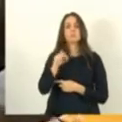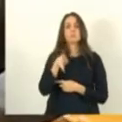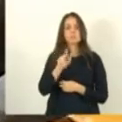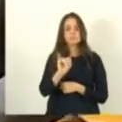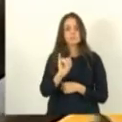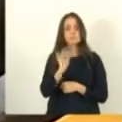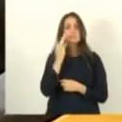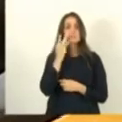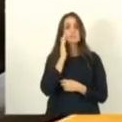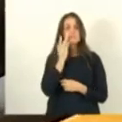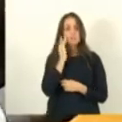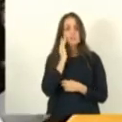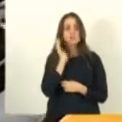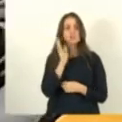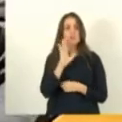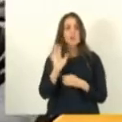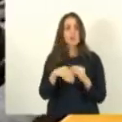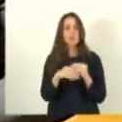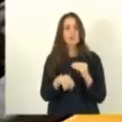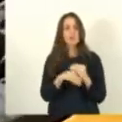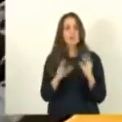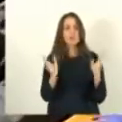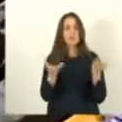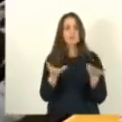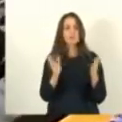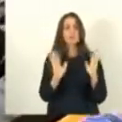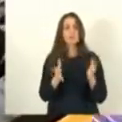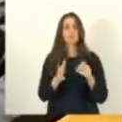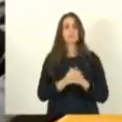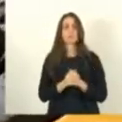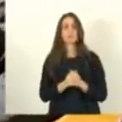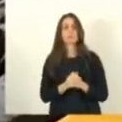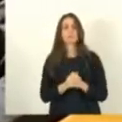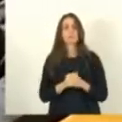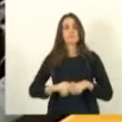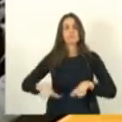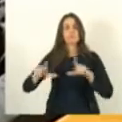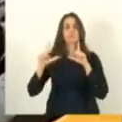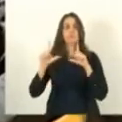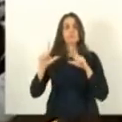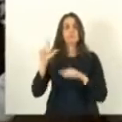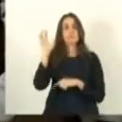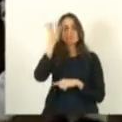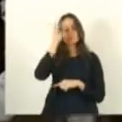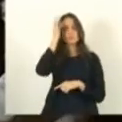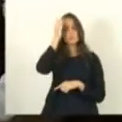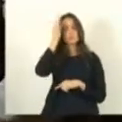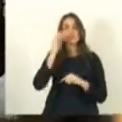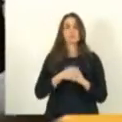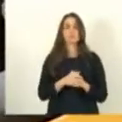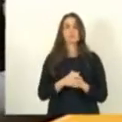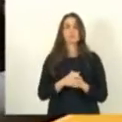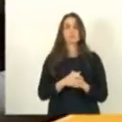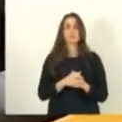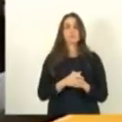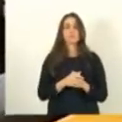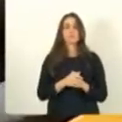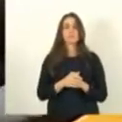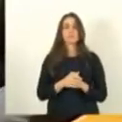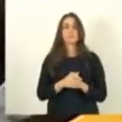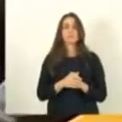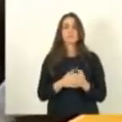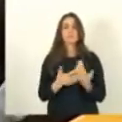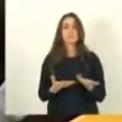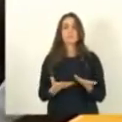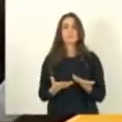creio que complementa já o que já é feito hoje nas placas do Estado, e